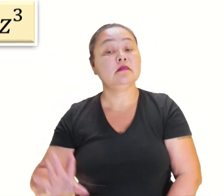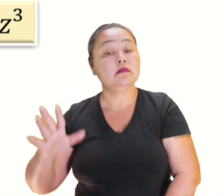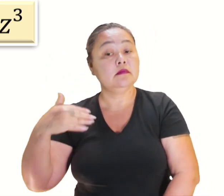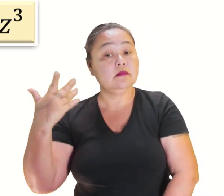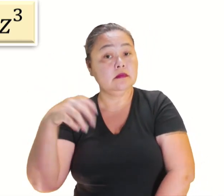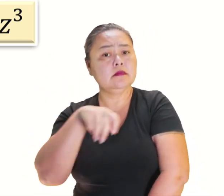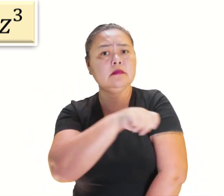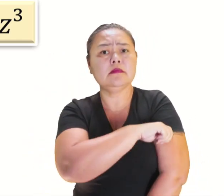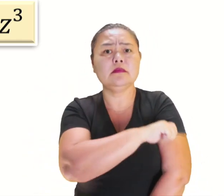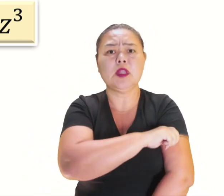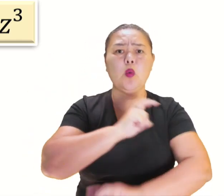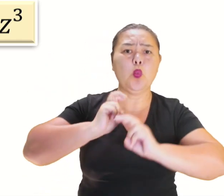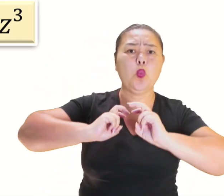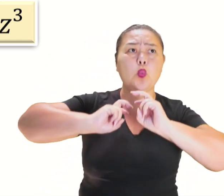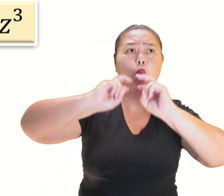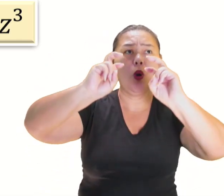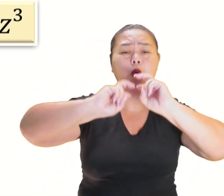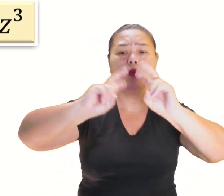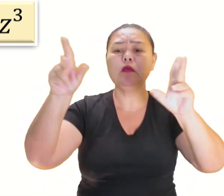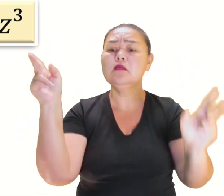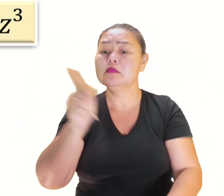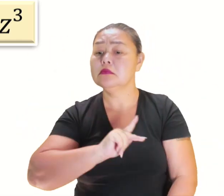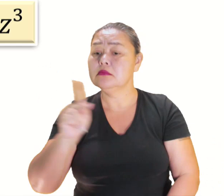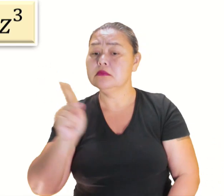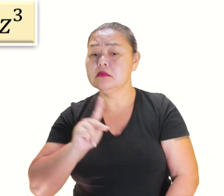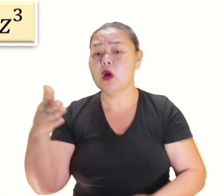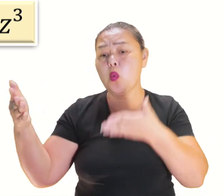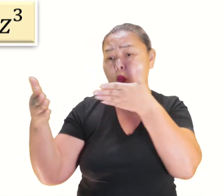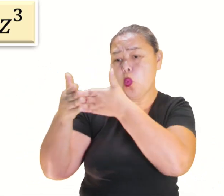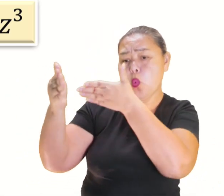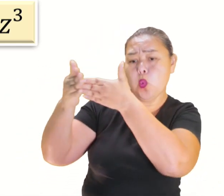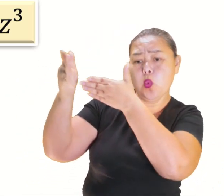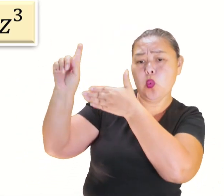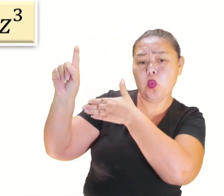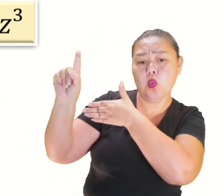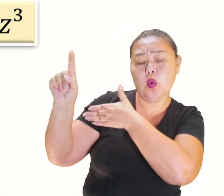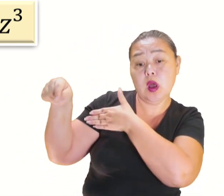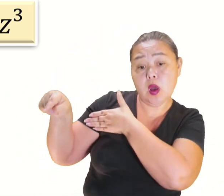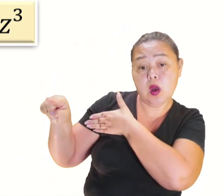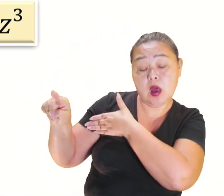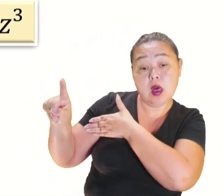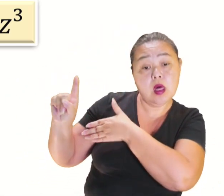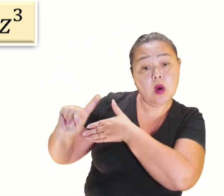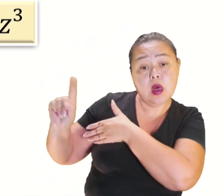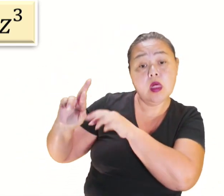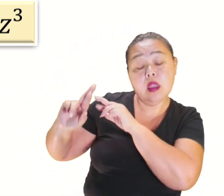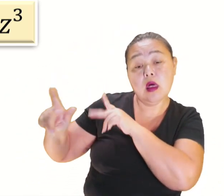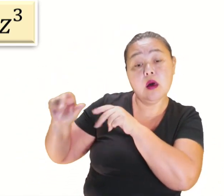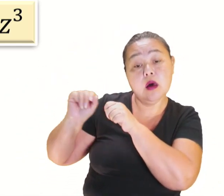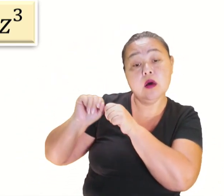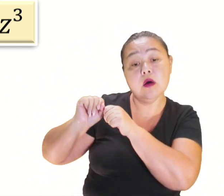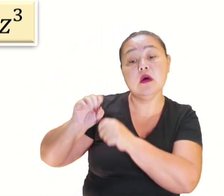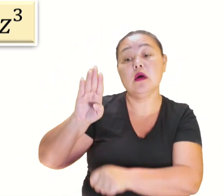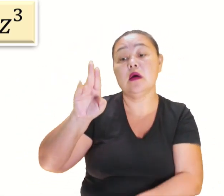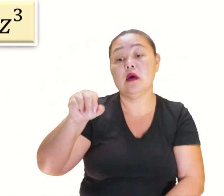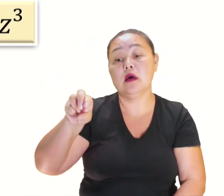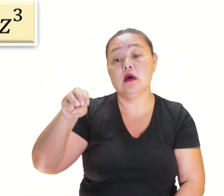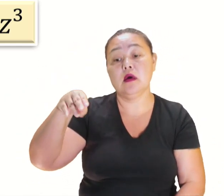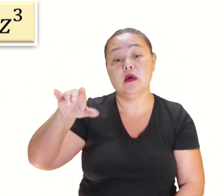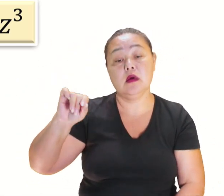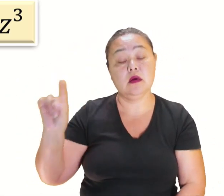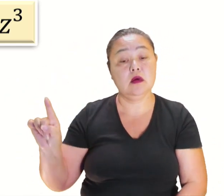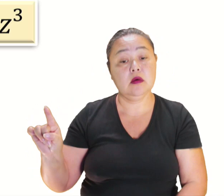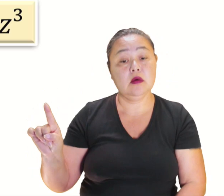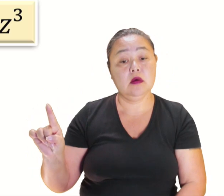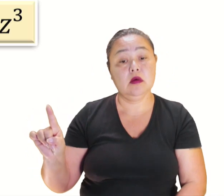tem aluno que está gritando lá o seguinte: professor, esse último aí não é um trinômio. Verdade, não é. É um binômio. Então ele